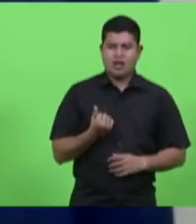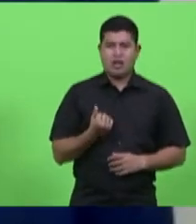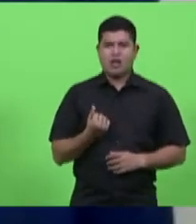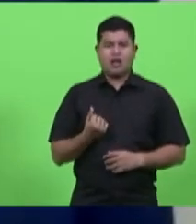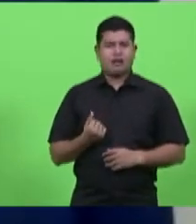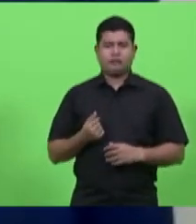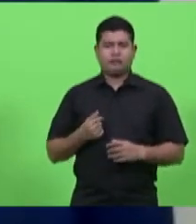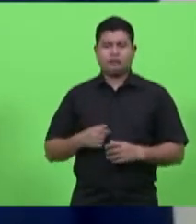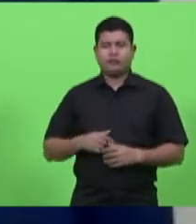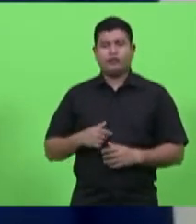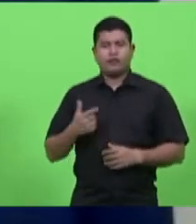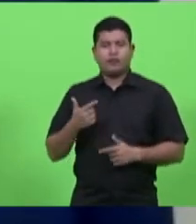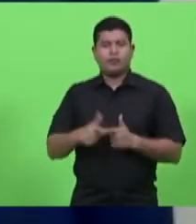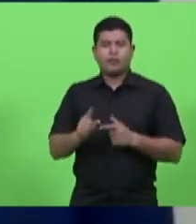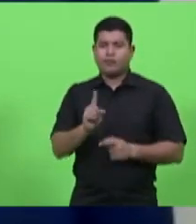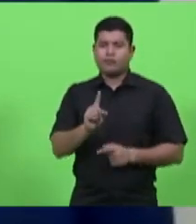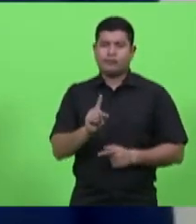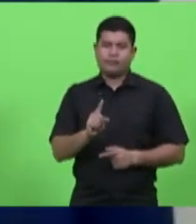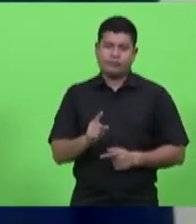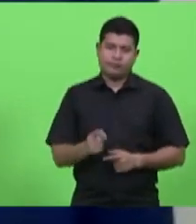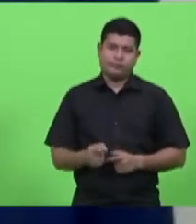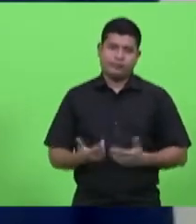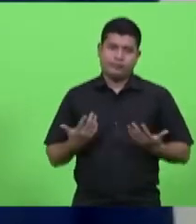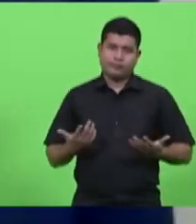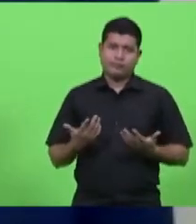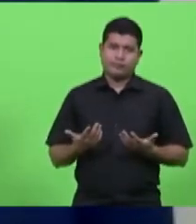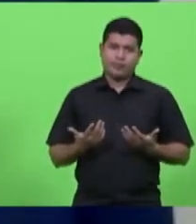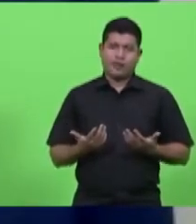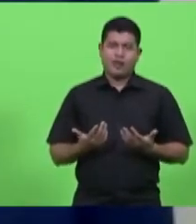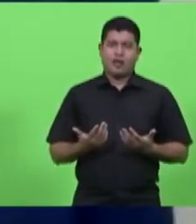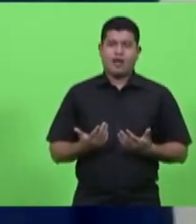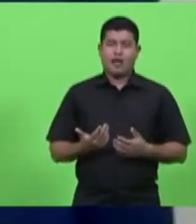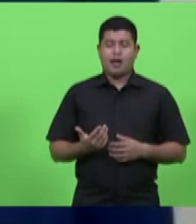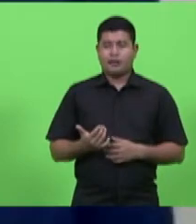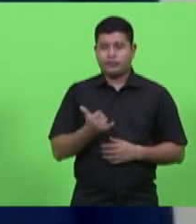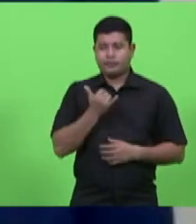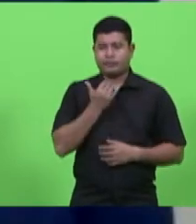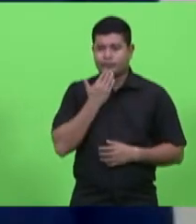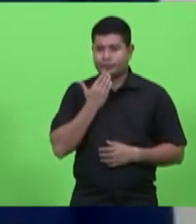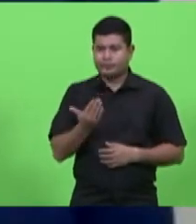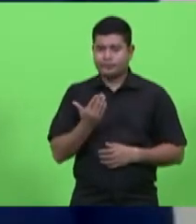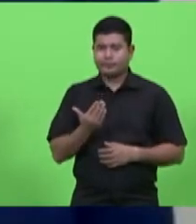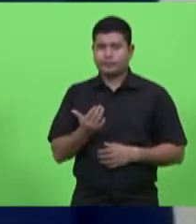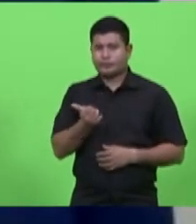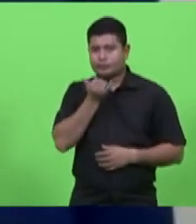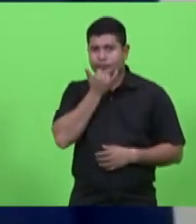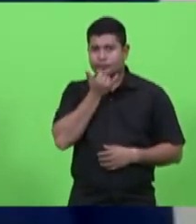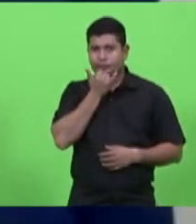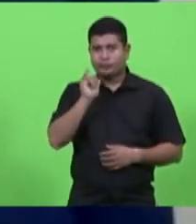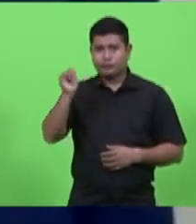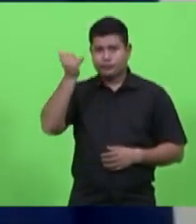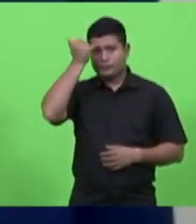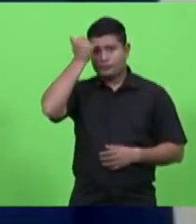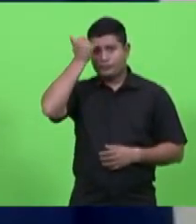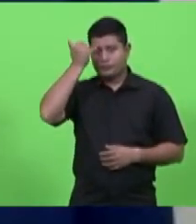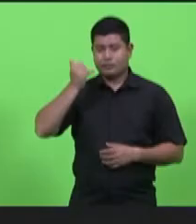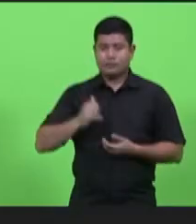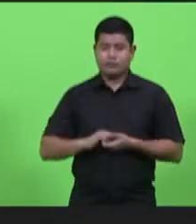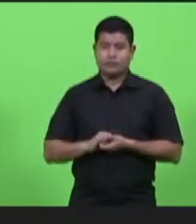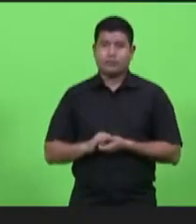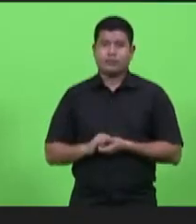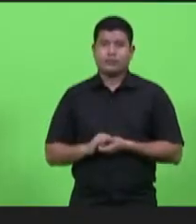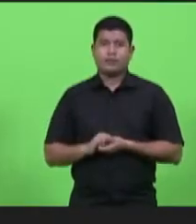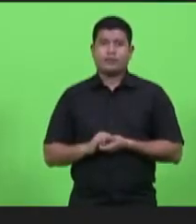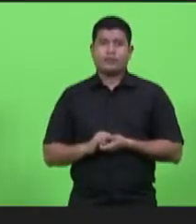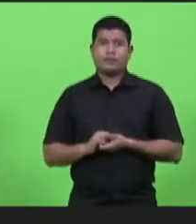quero pedir, com todo o carinho, excusas ao deputado Jair Mioto, ao Pedro Pimenta, ao deputado Sérgio